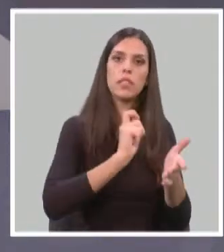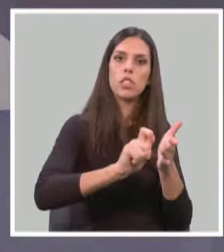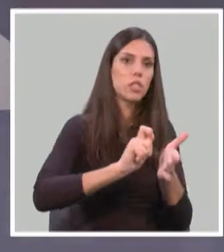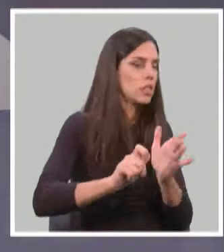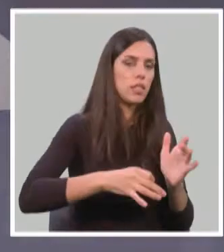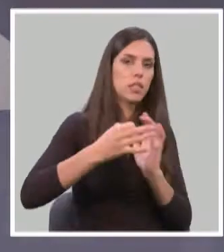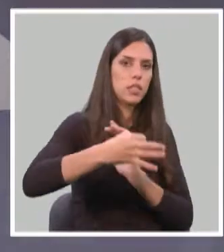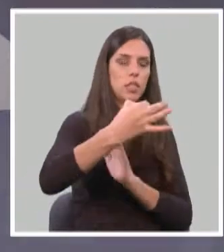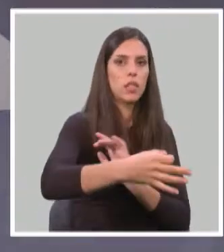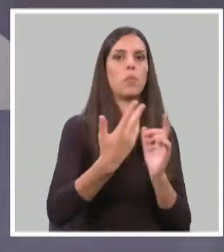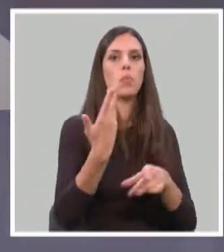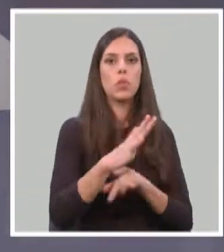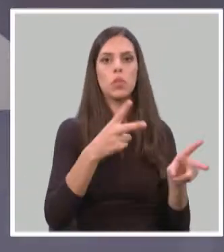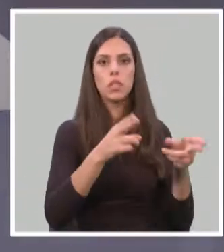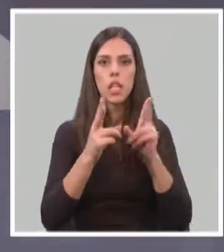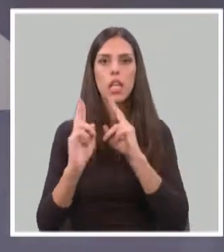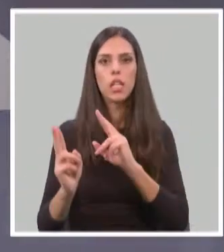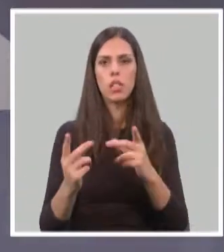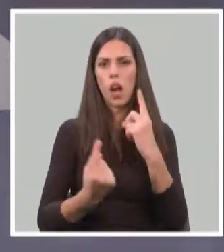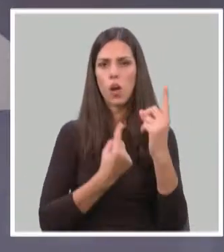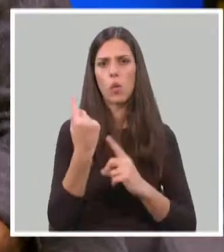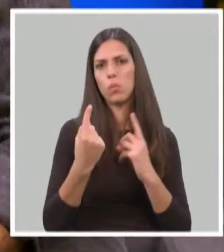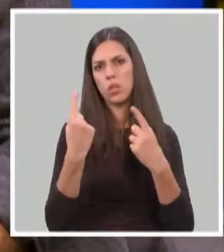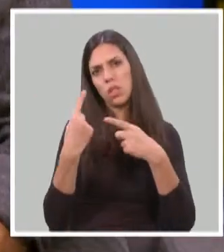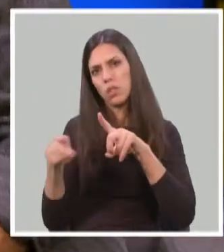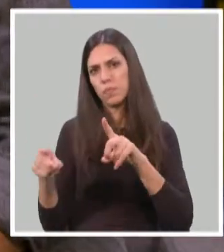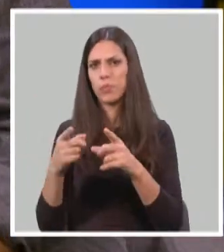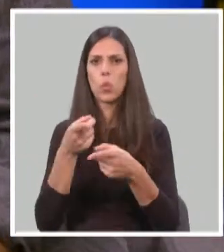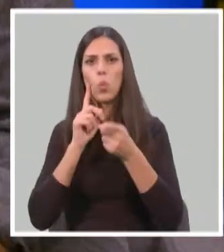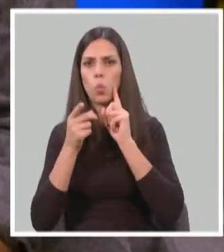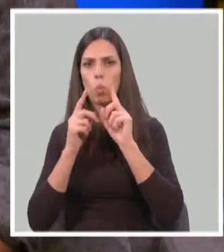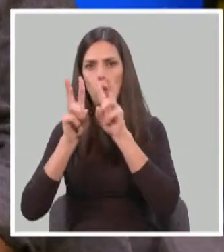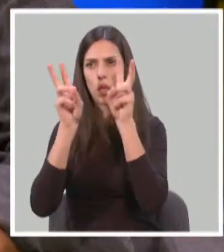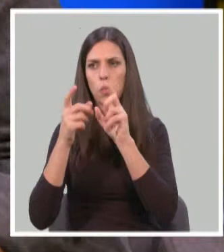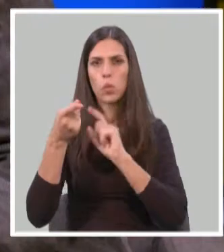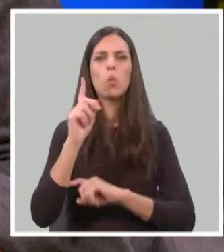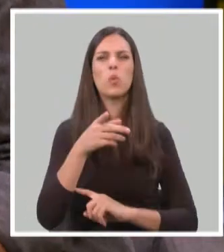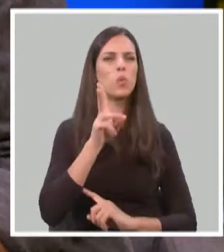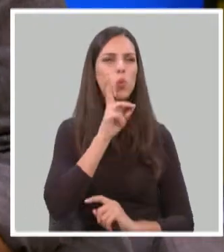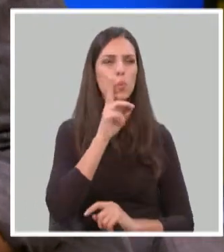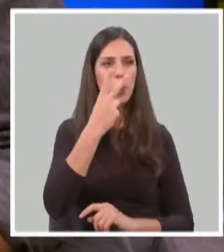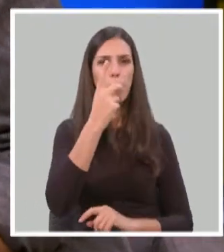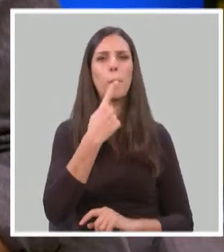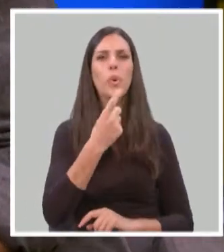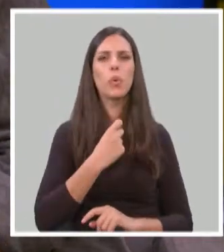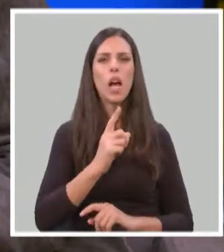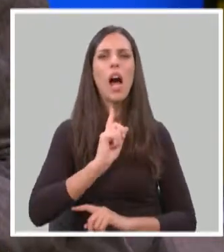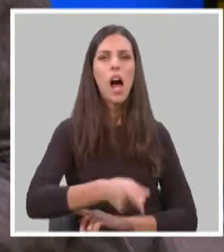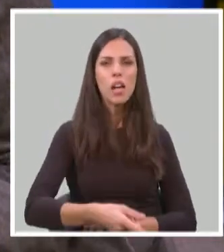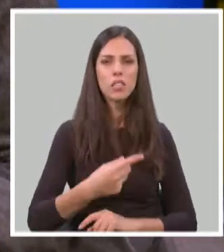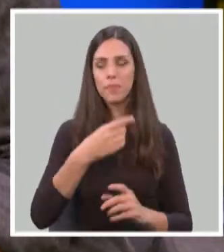escrever algumas séries, por exemplo, que não têm nada a ver com humor. Mas a tua pergunta era, desculpa,